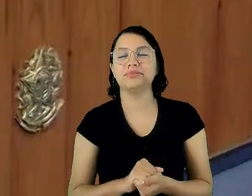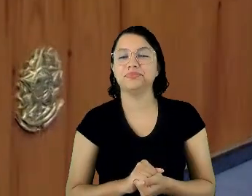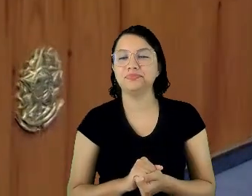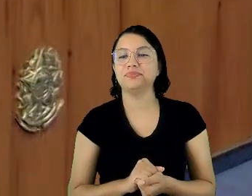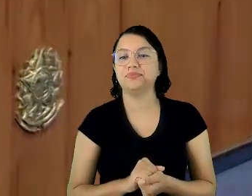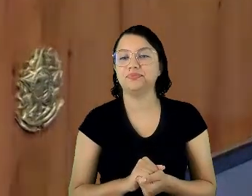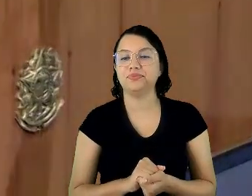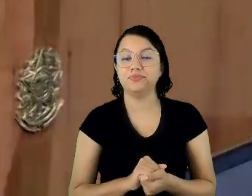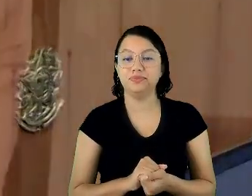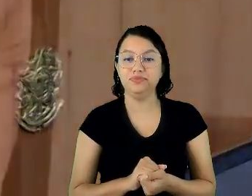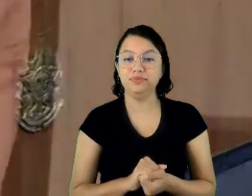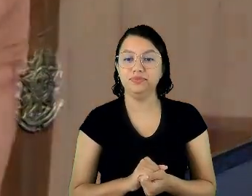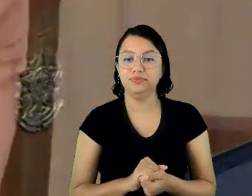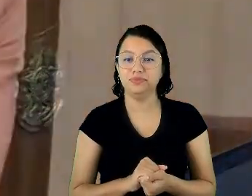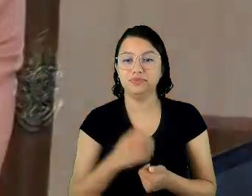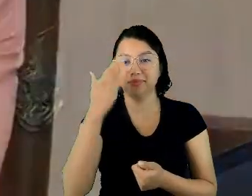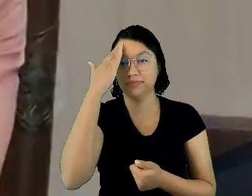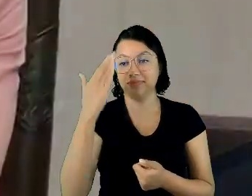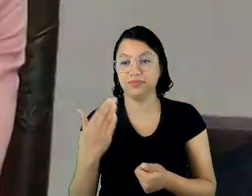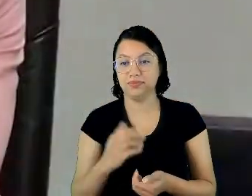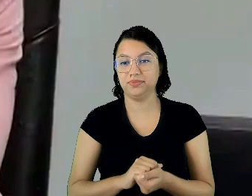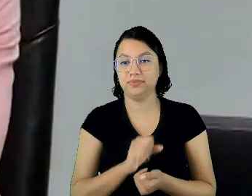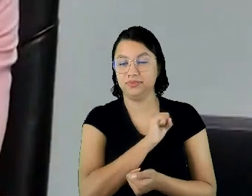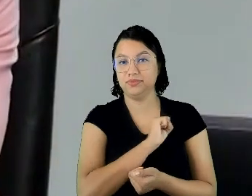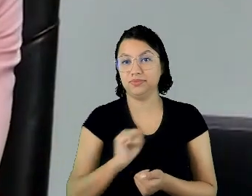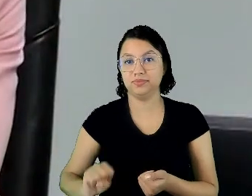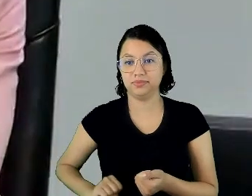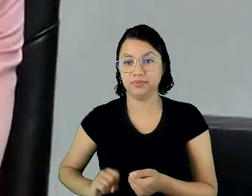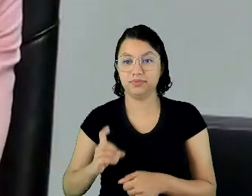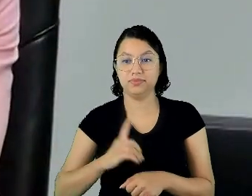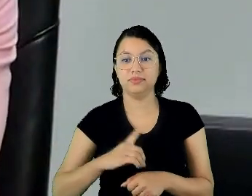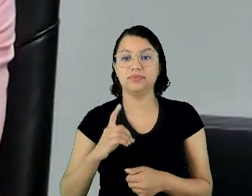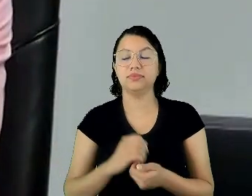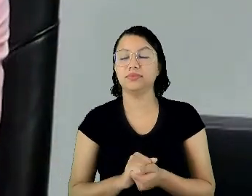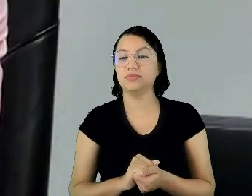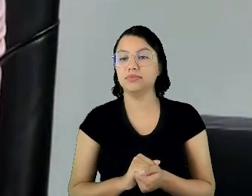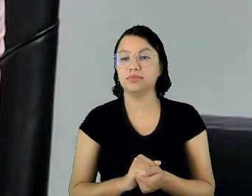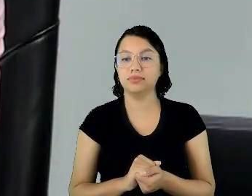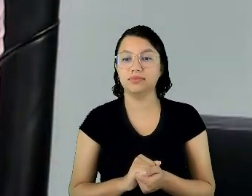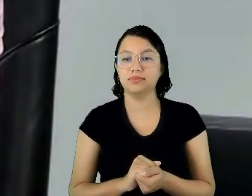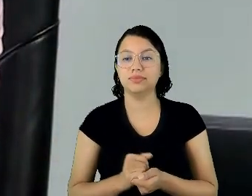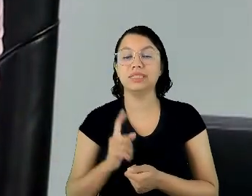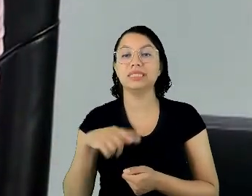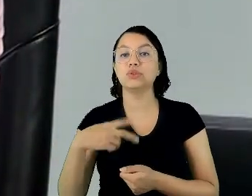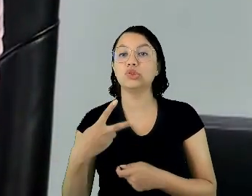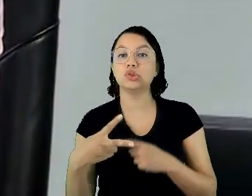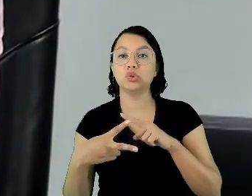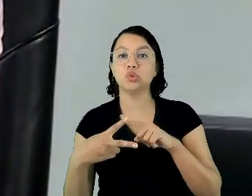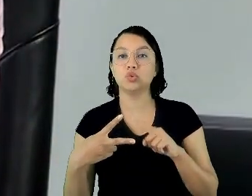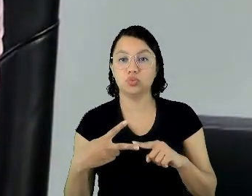Obrigada, senador, doutora Eclair. São dois pontos que até a gente trouxe como